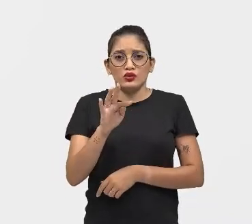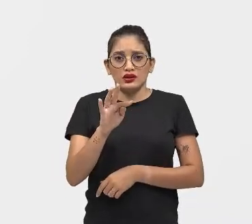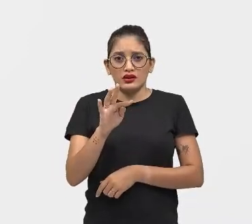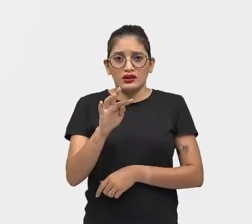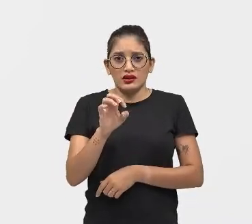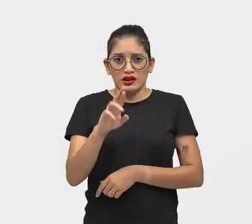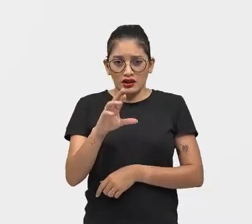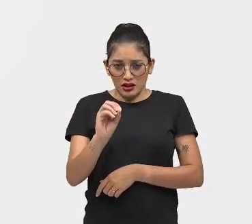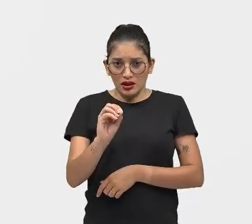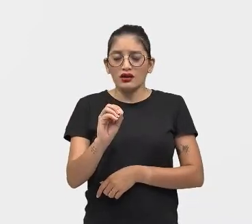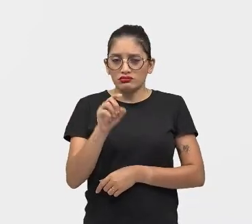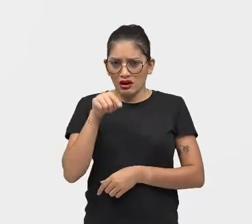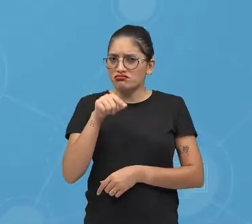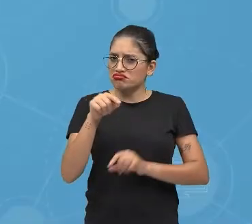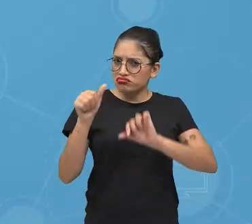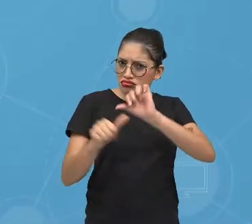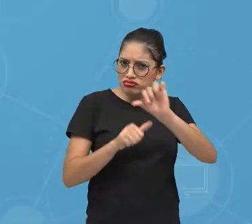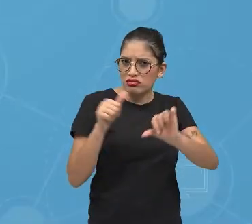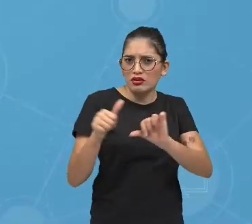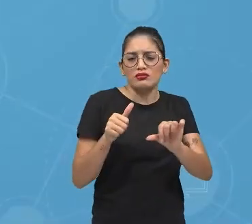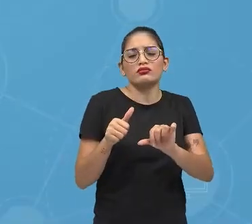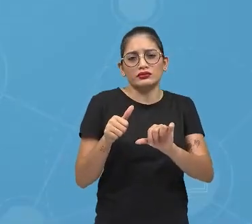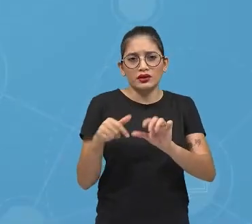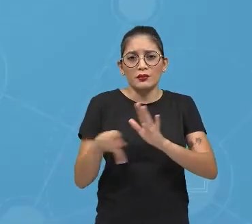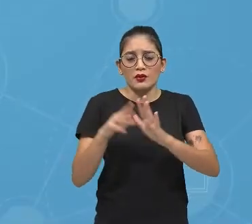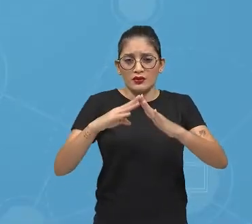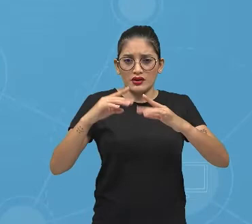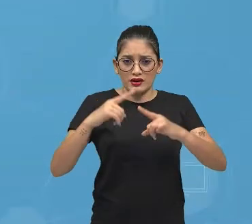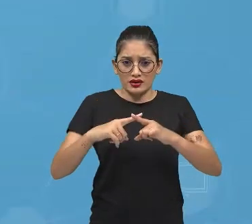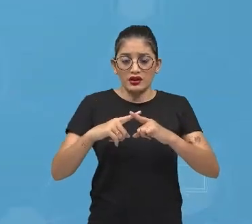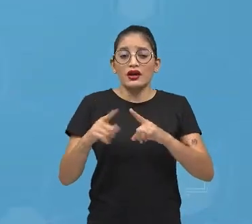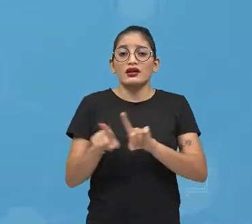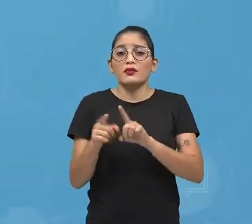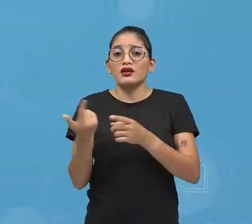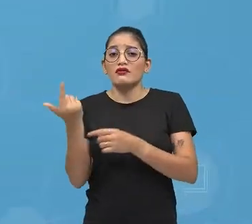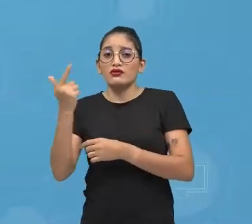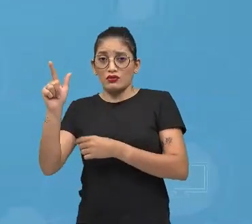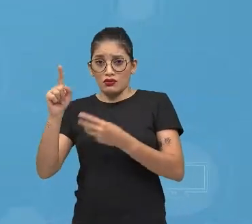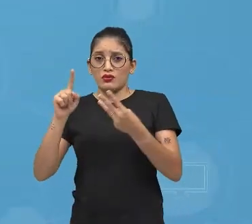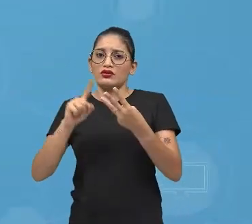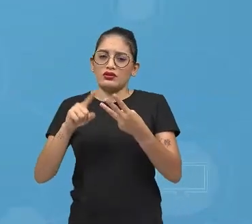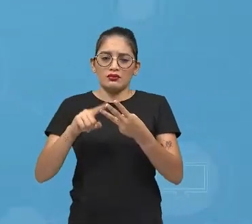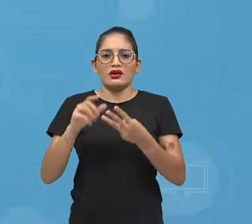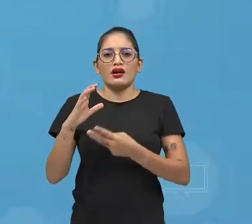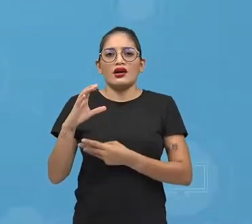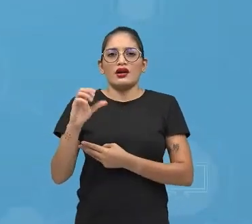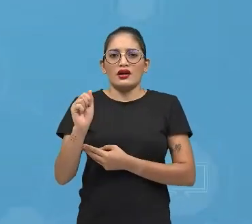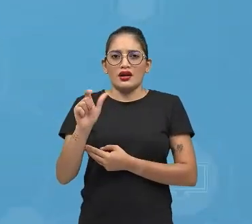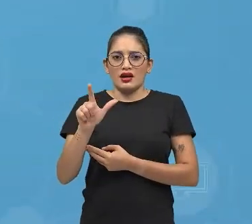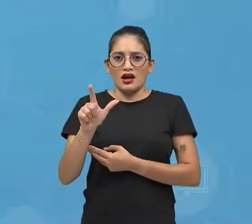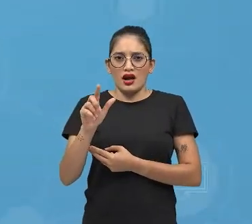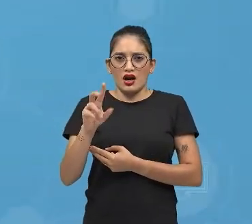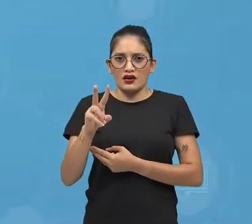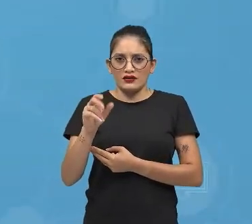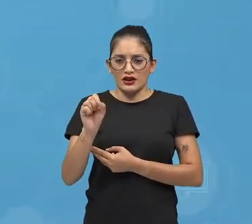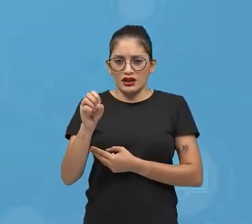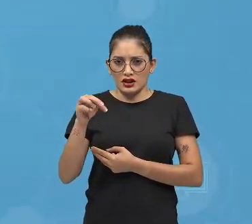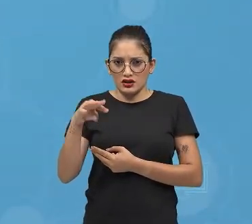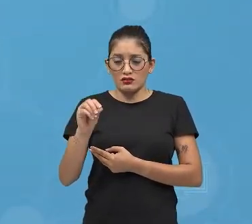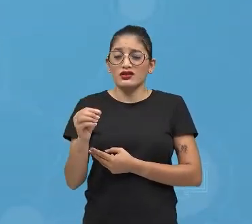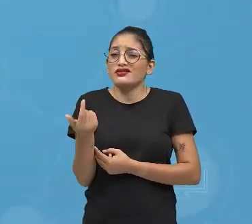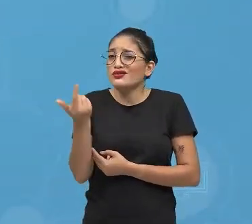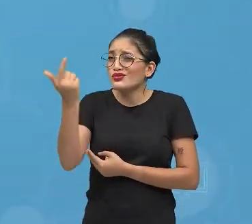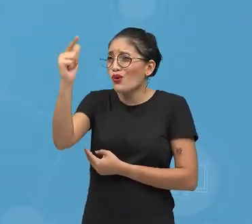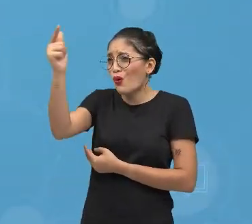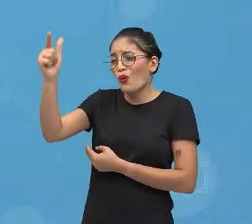luterana. E houve um movimento reformado chamado calvinismo, e depois veio outros que deram